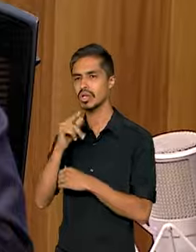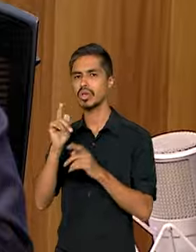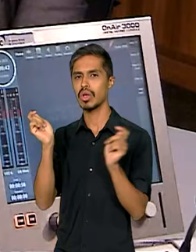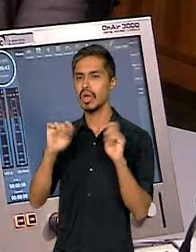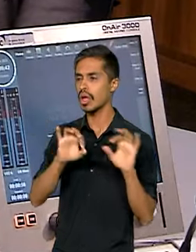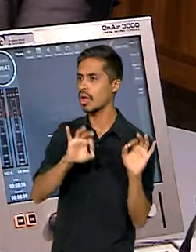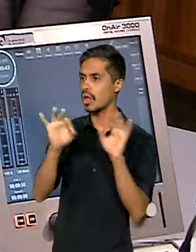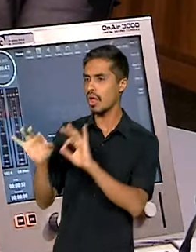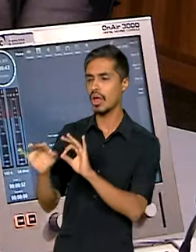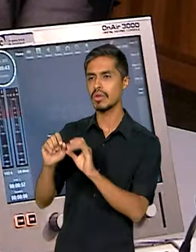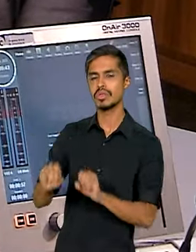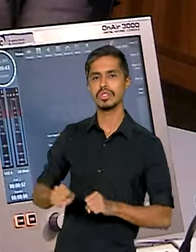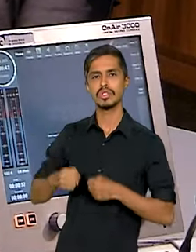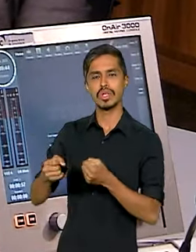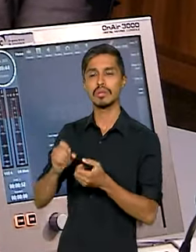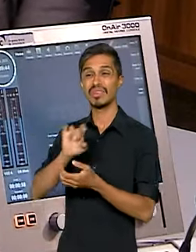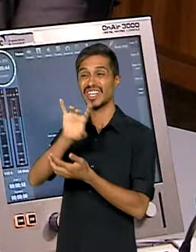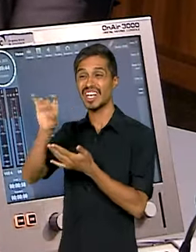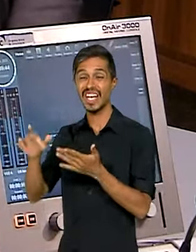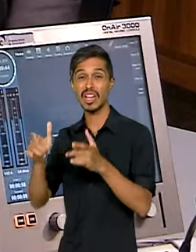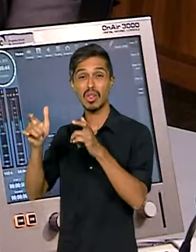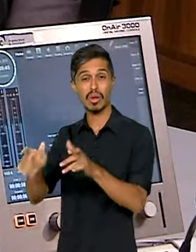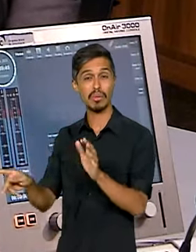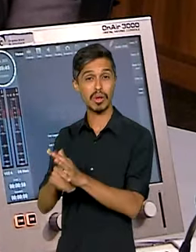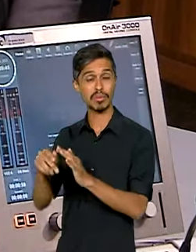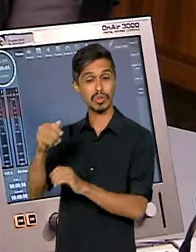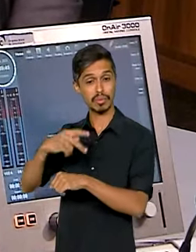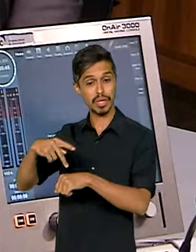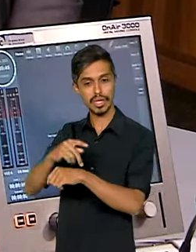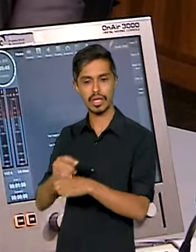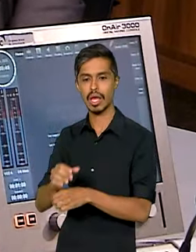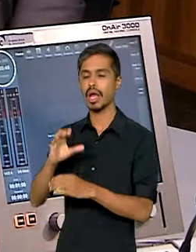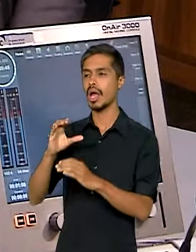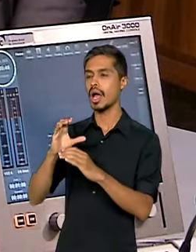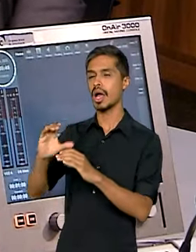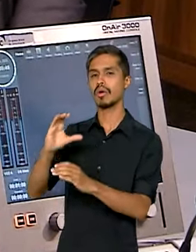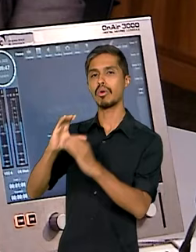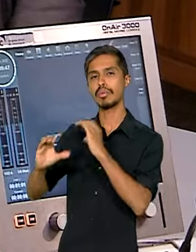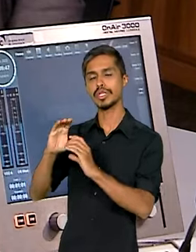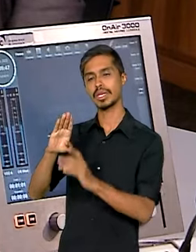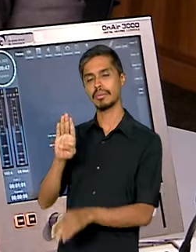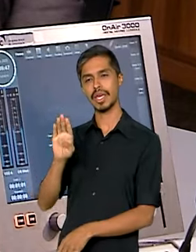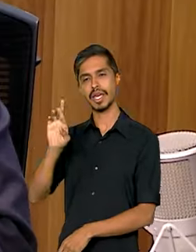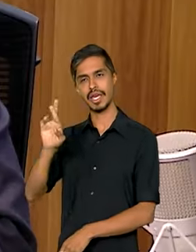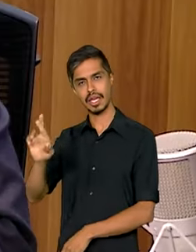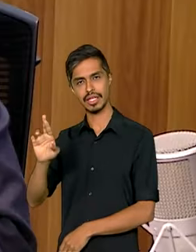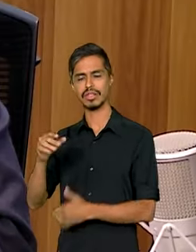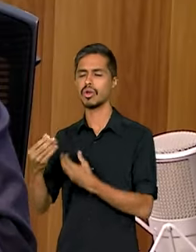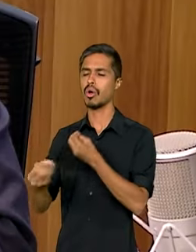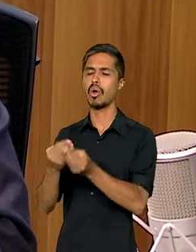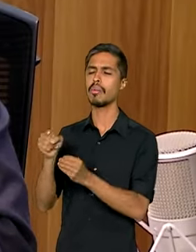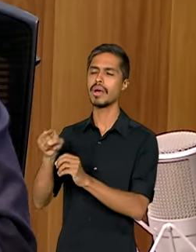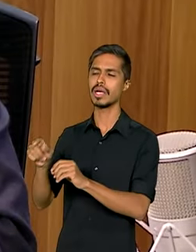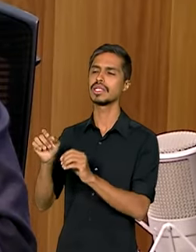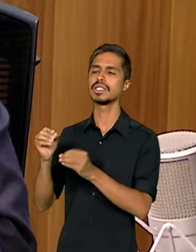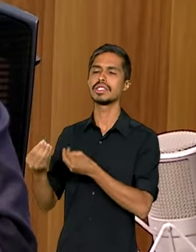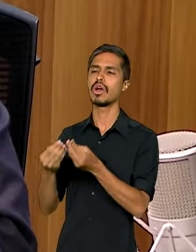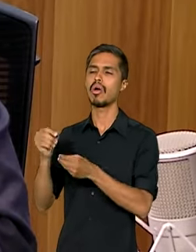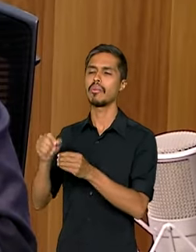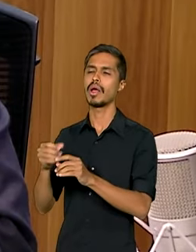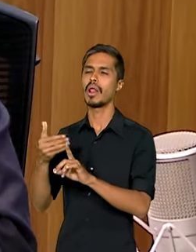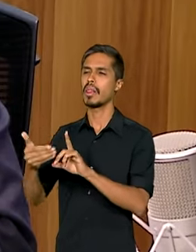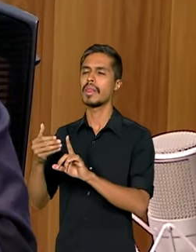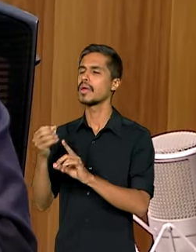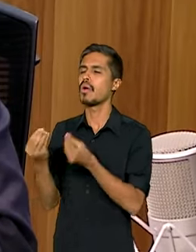as ações por região do país não é isso a comunica BR é a plataforma como é que funciona essa plataforma para